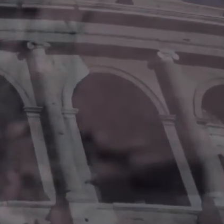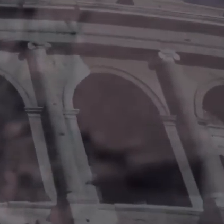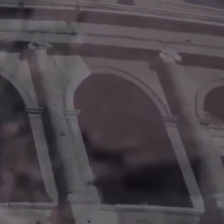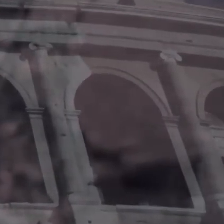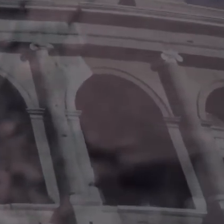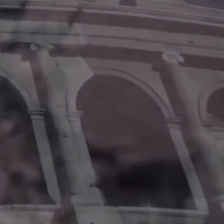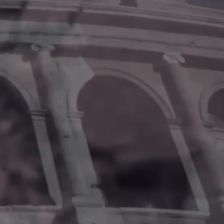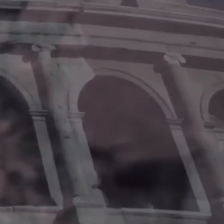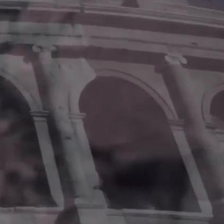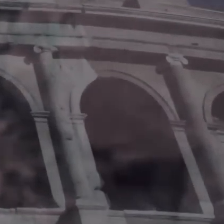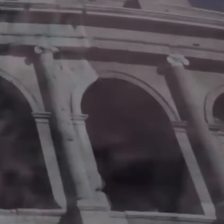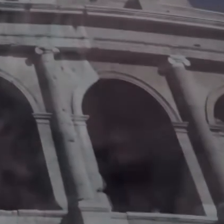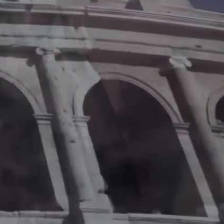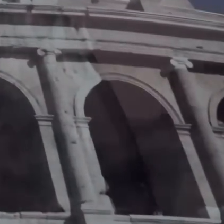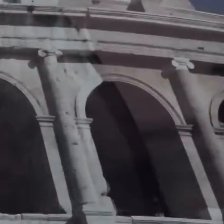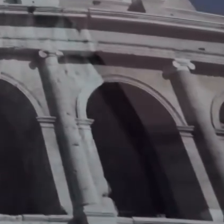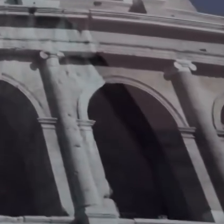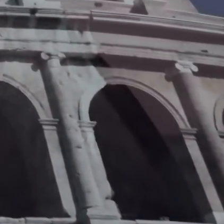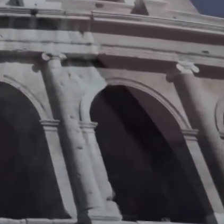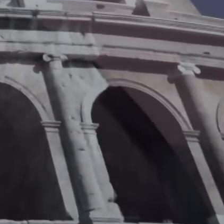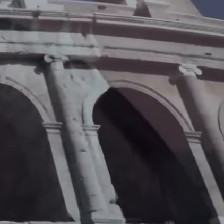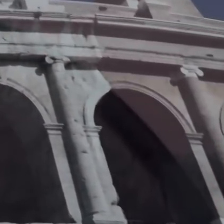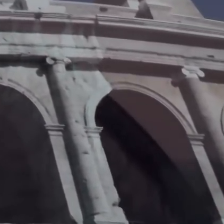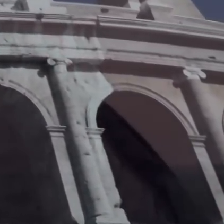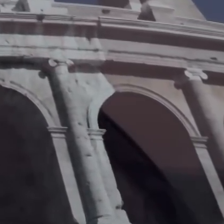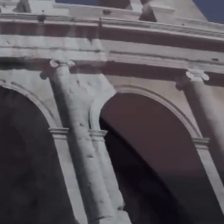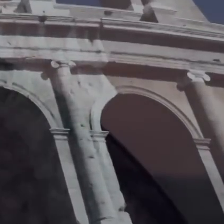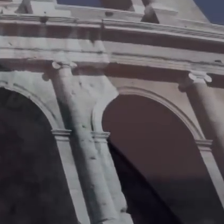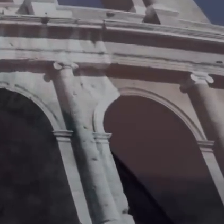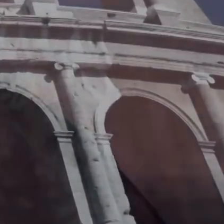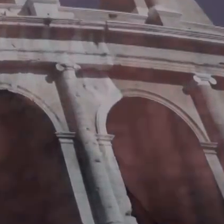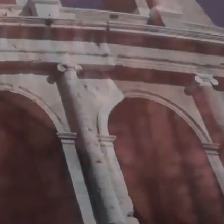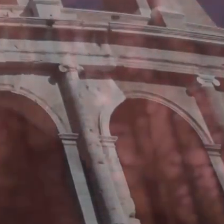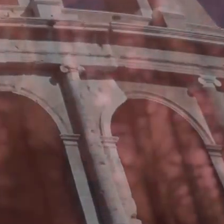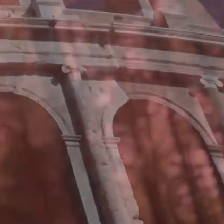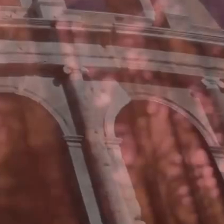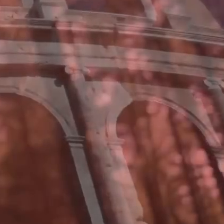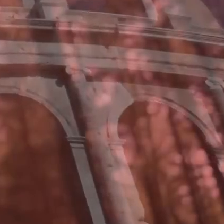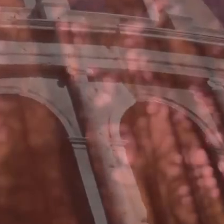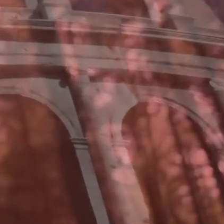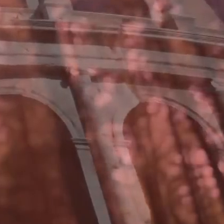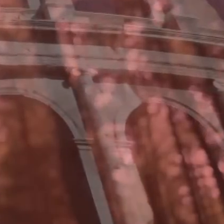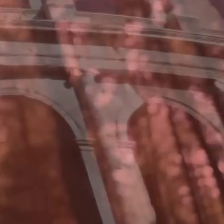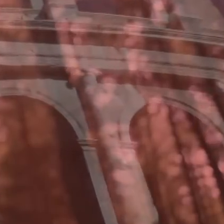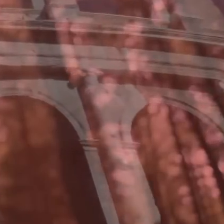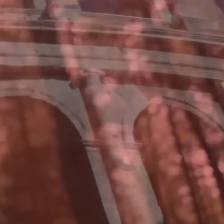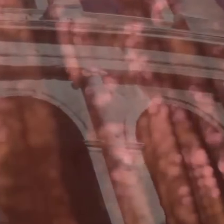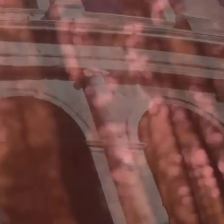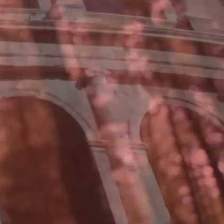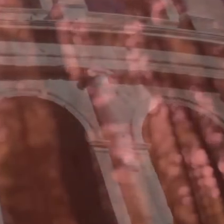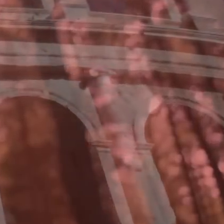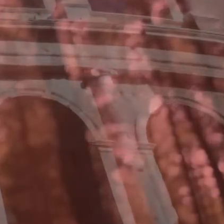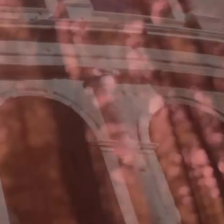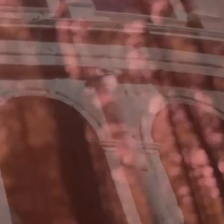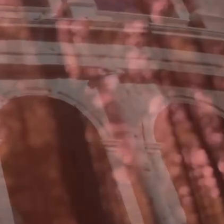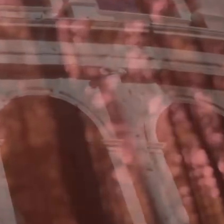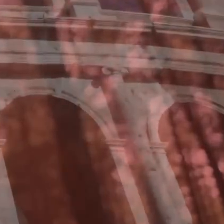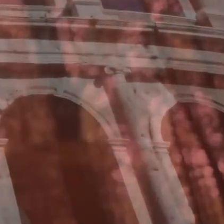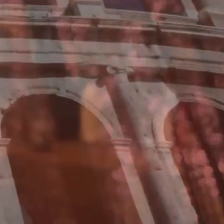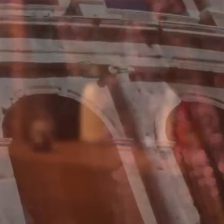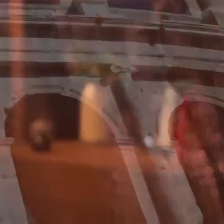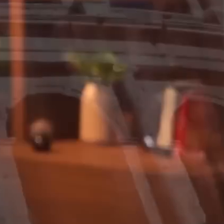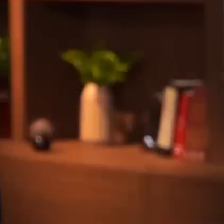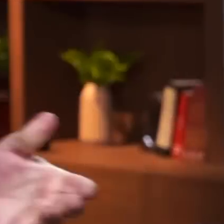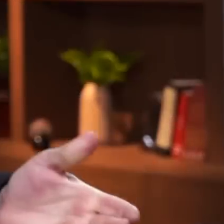açoitadas, apedrejadas, mortas, quase todas de maneira humilhante, cruel e trágica.